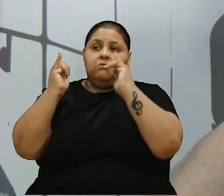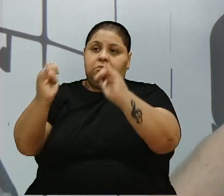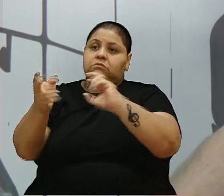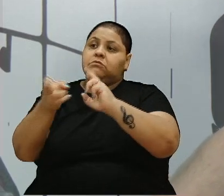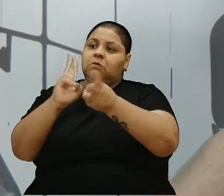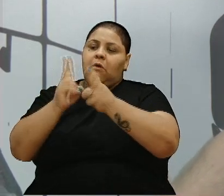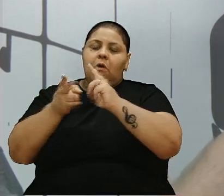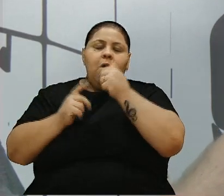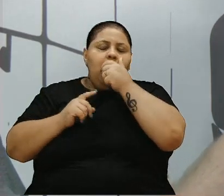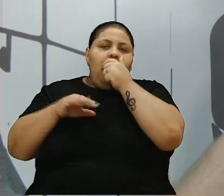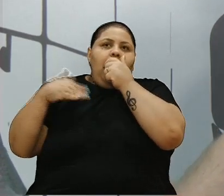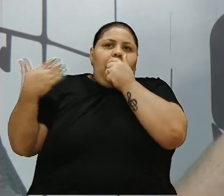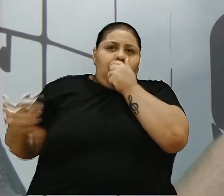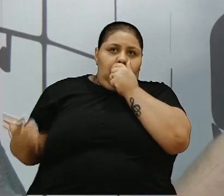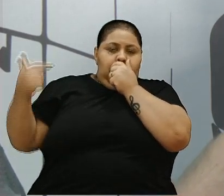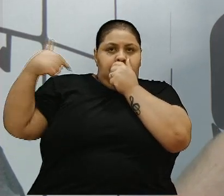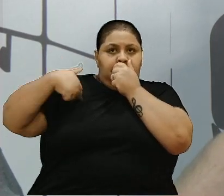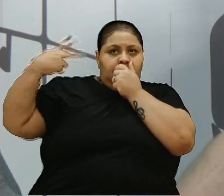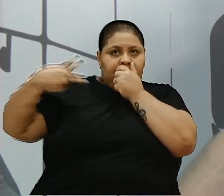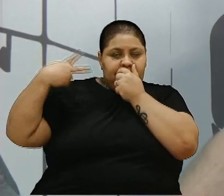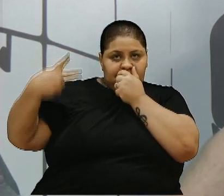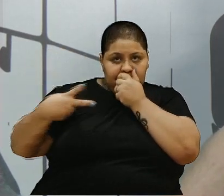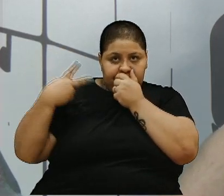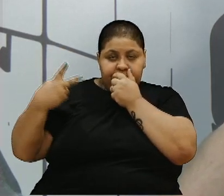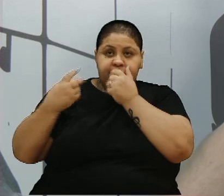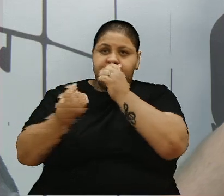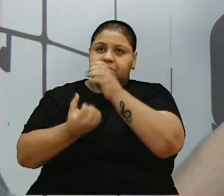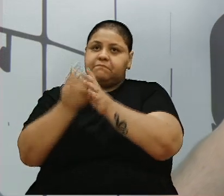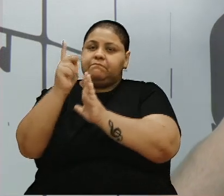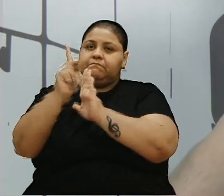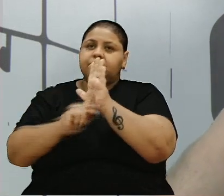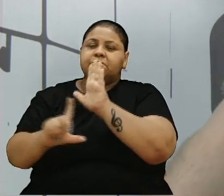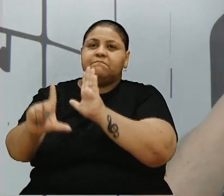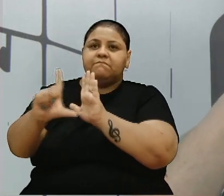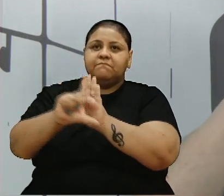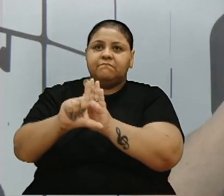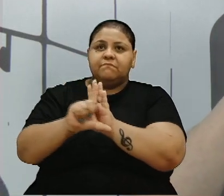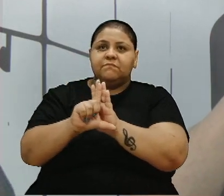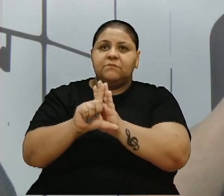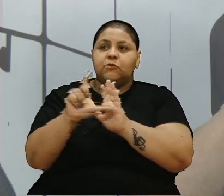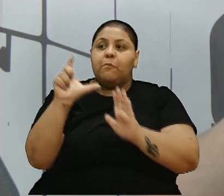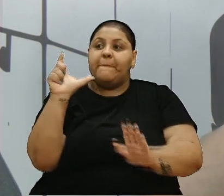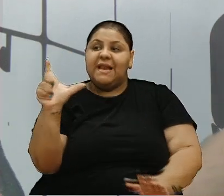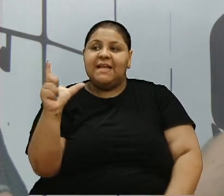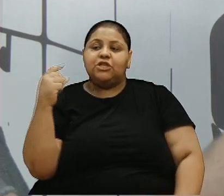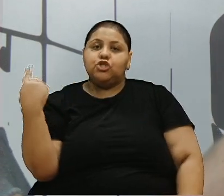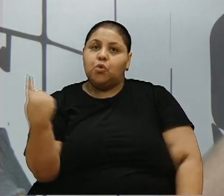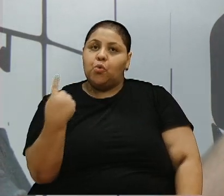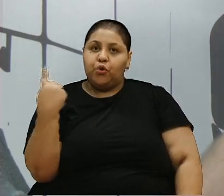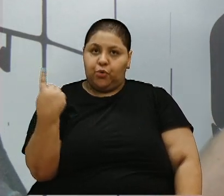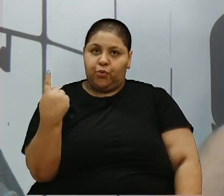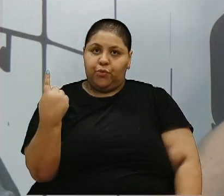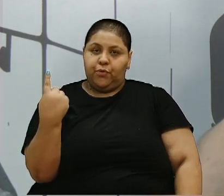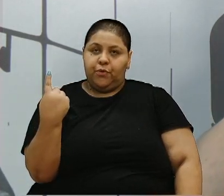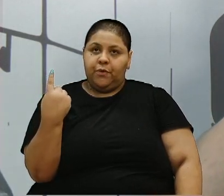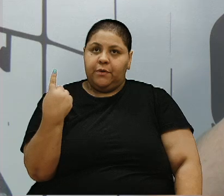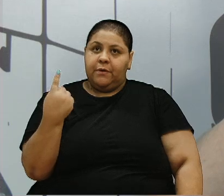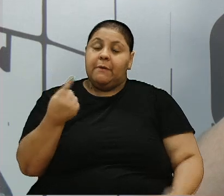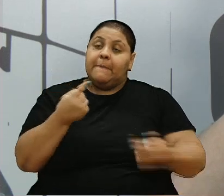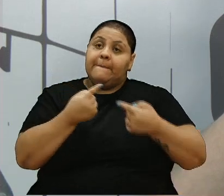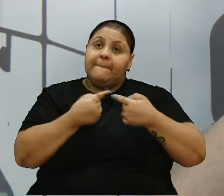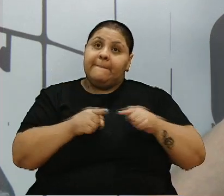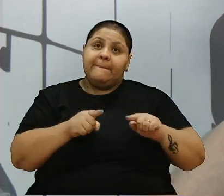público. Então, este vereador aqui implementou um projeto de lei do bilhete único. No entanto, foi